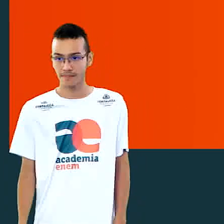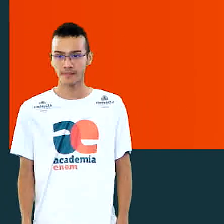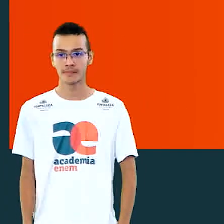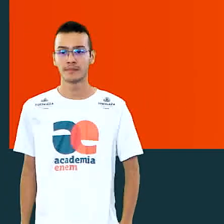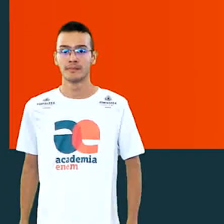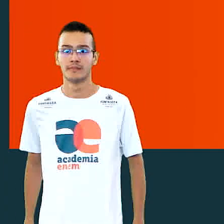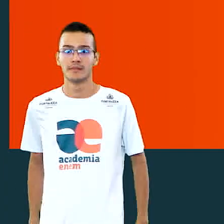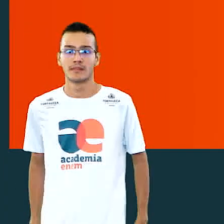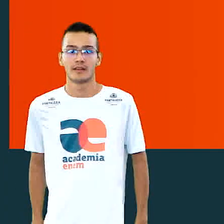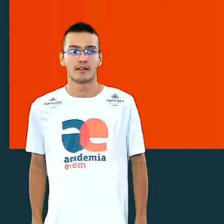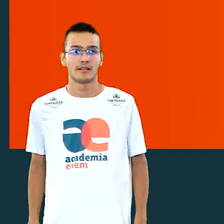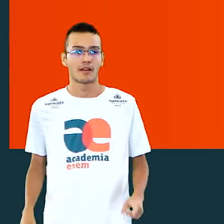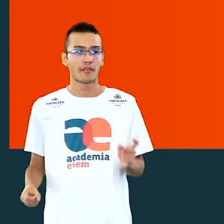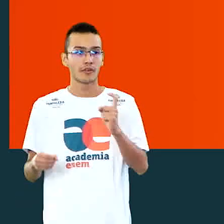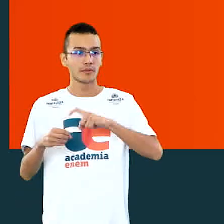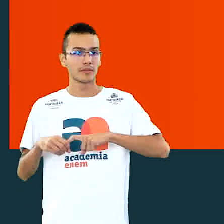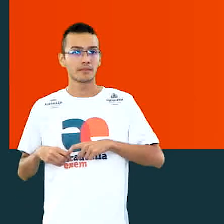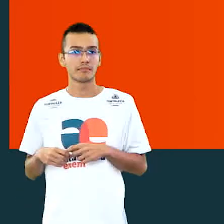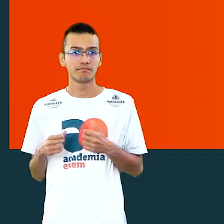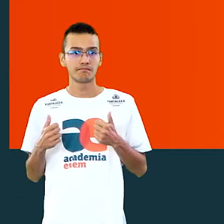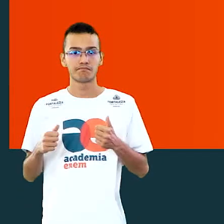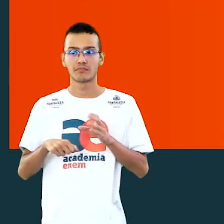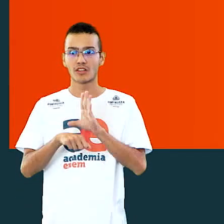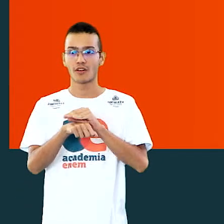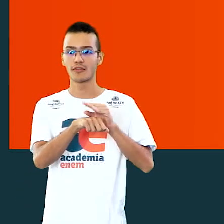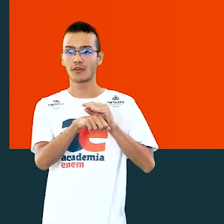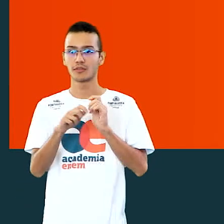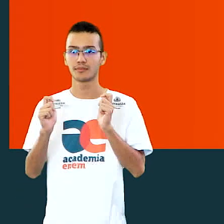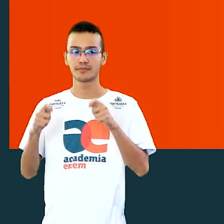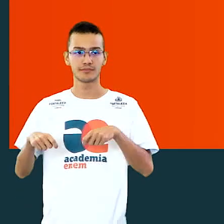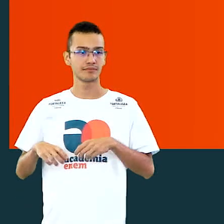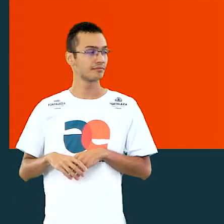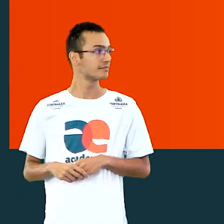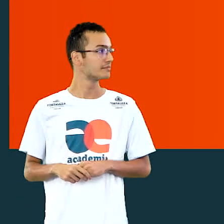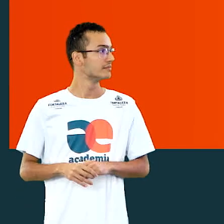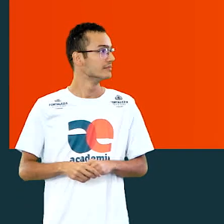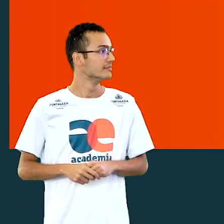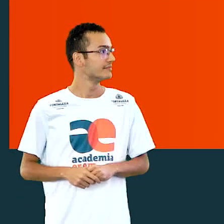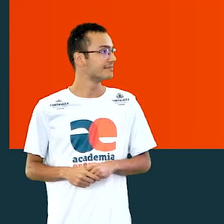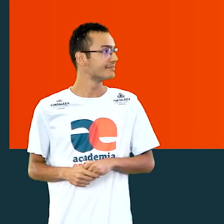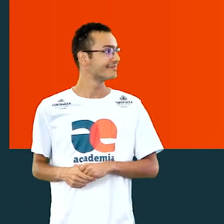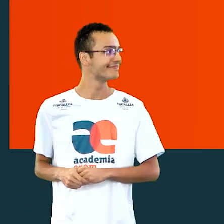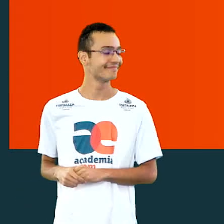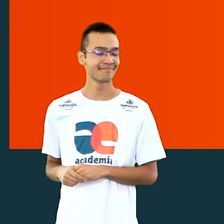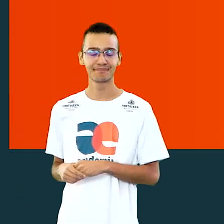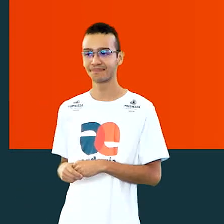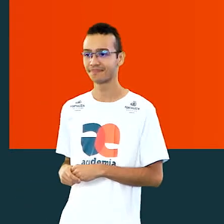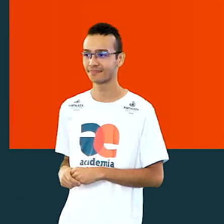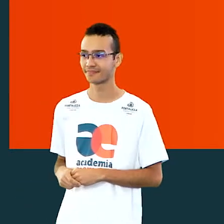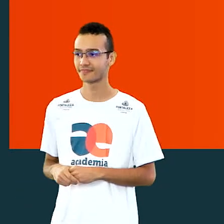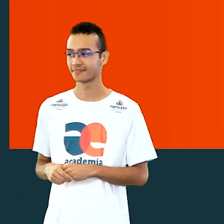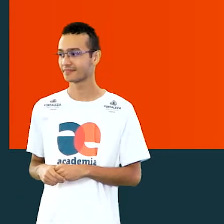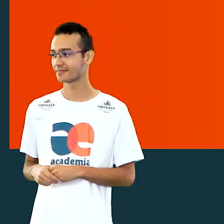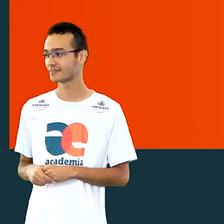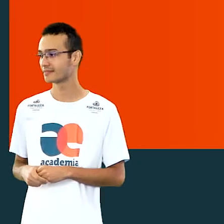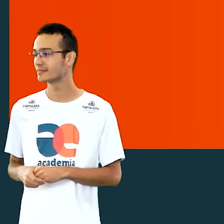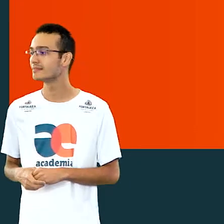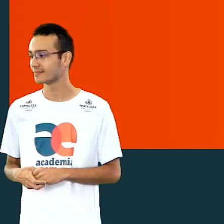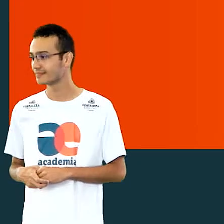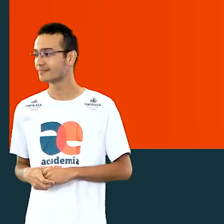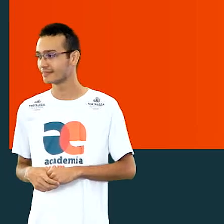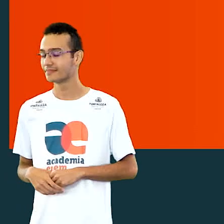Querem? Volto? Volto. É porque eu tenho um motorzinho, galera. Se vocês não me segurarem, certo? Eu me tremo todinho aqui. Vamos